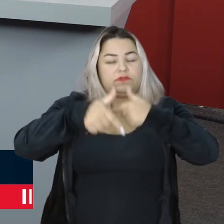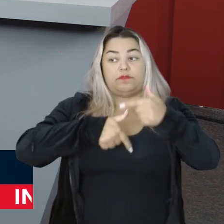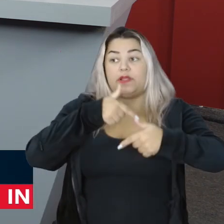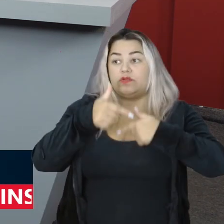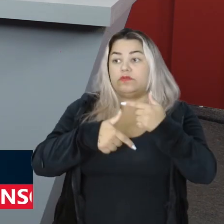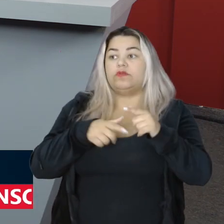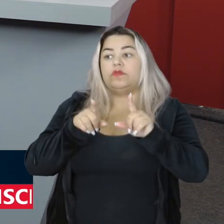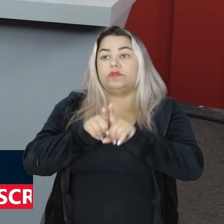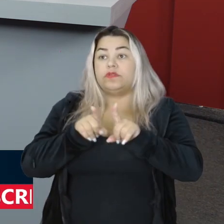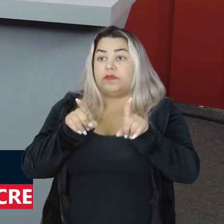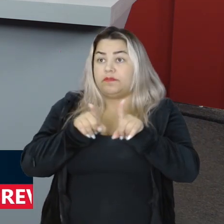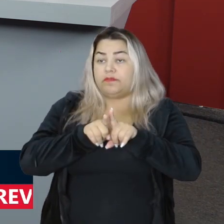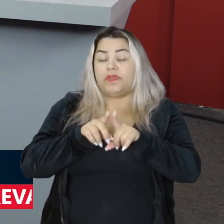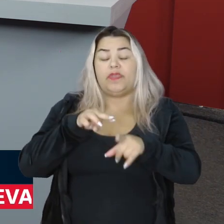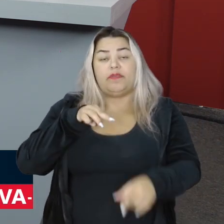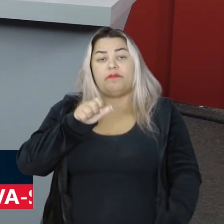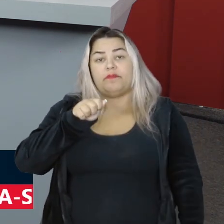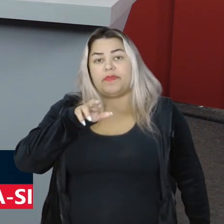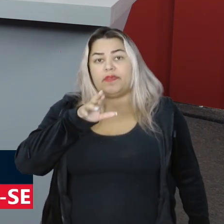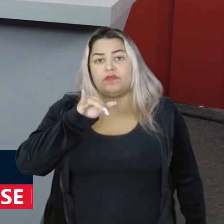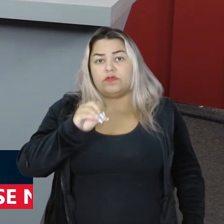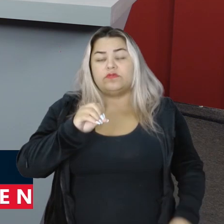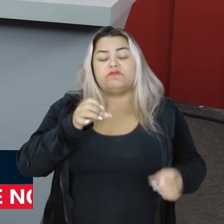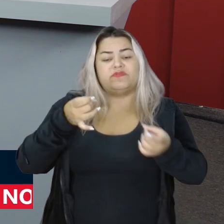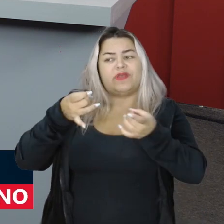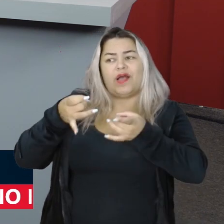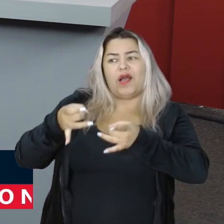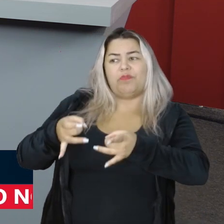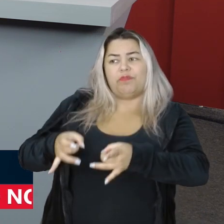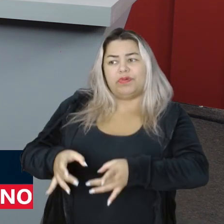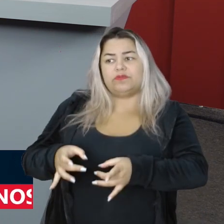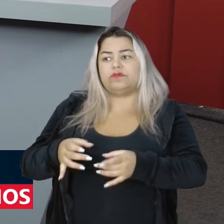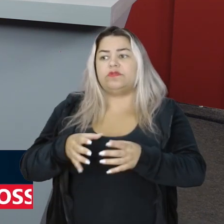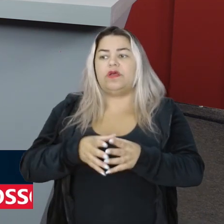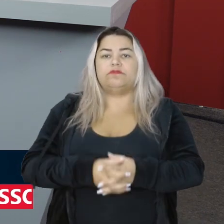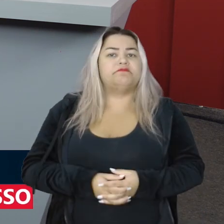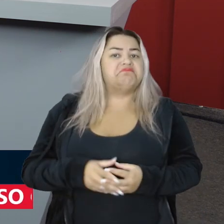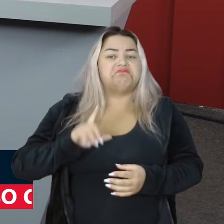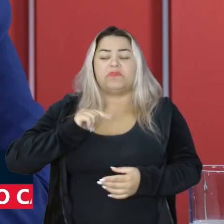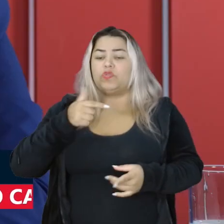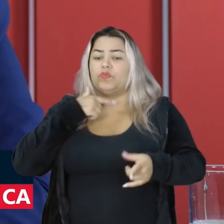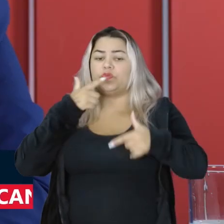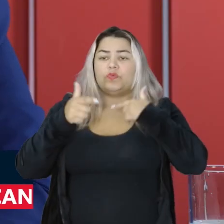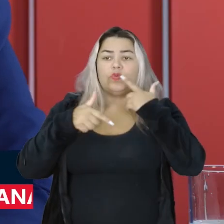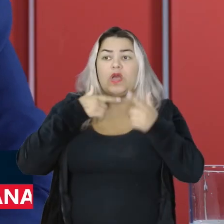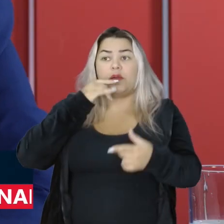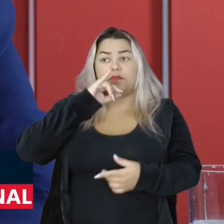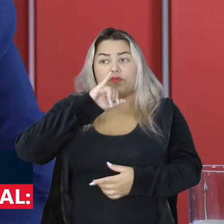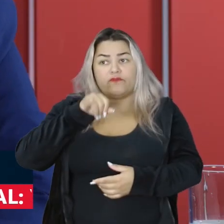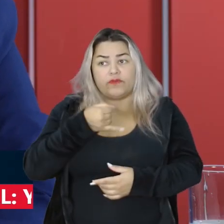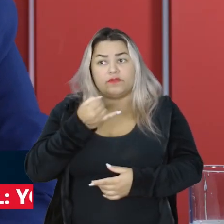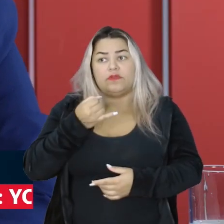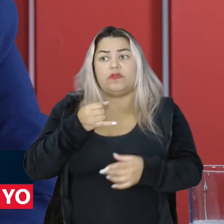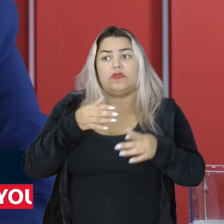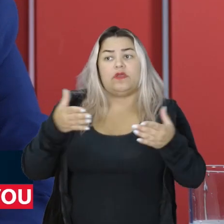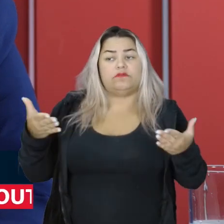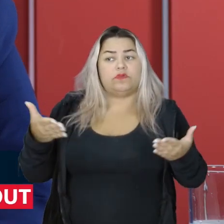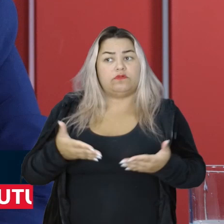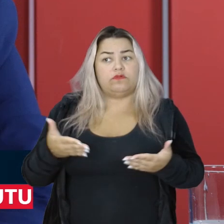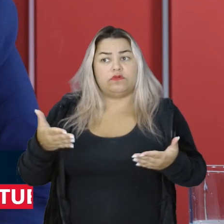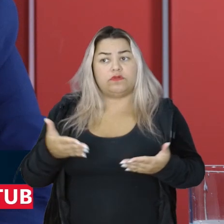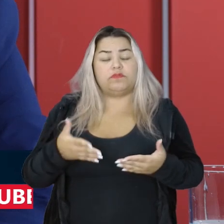E trabalhadoras, né, Márcio, que ficaram realmente abandonados. Sem dúvida. Eu quero aproveitar até para, nesse momento,